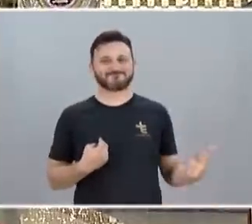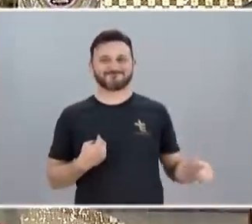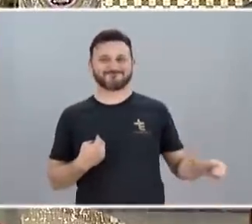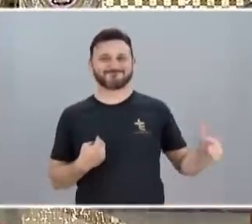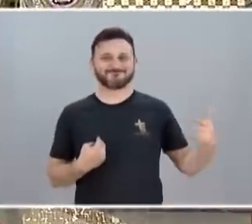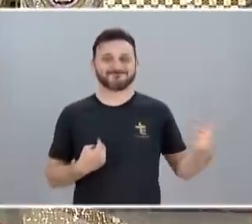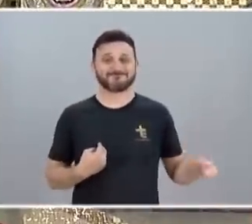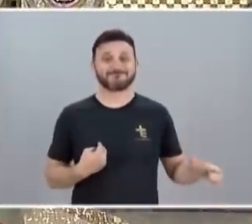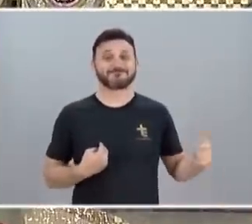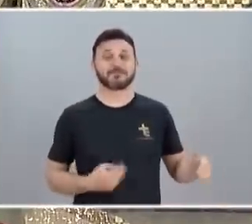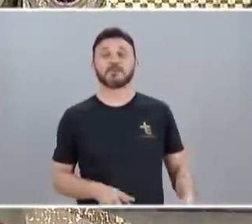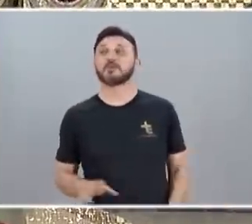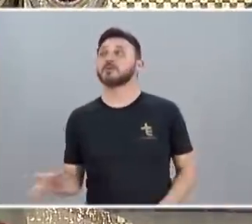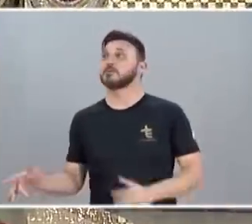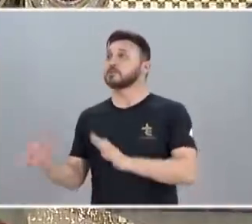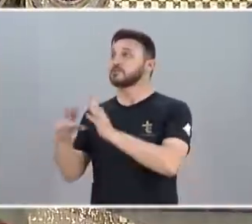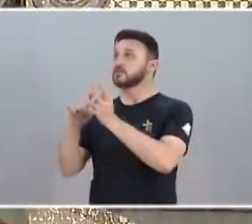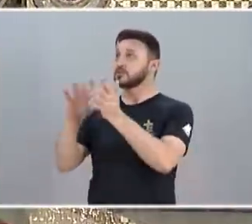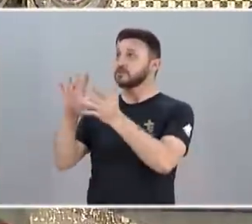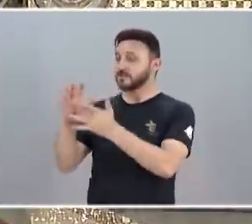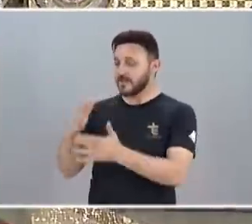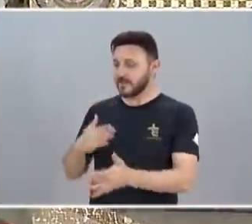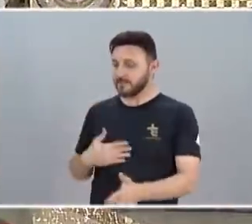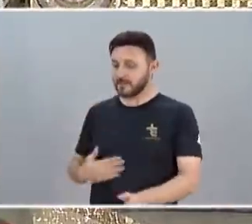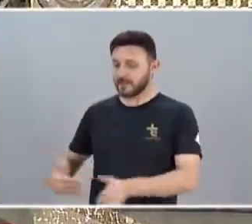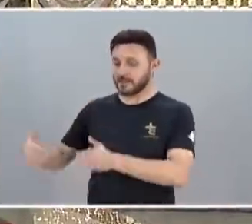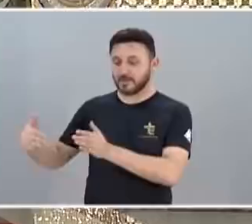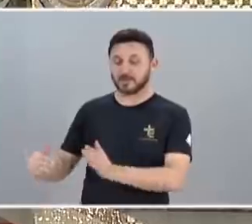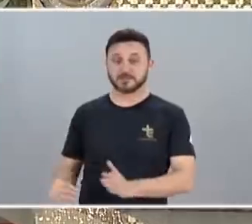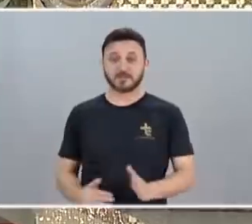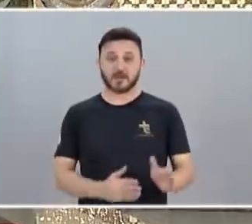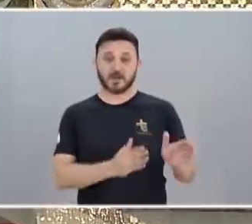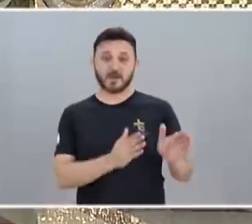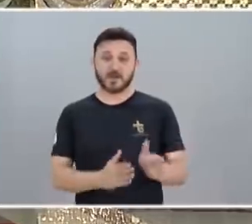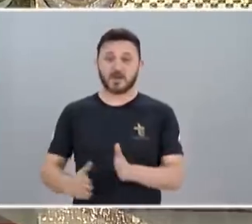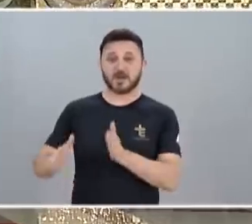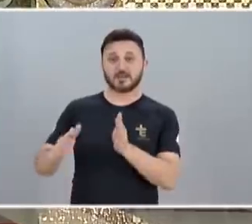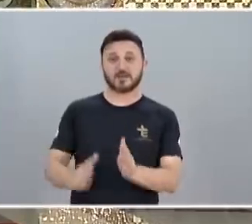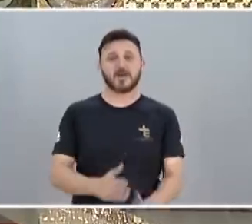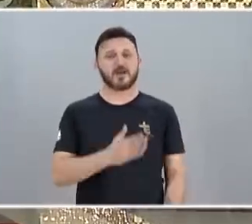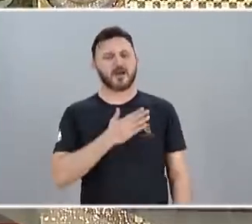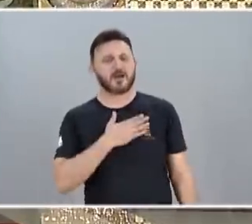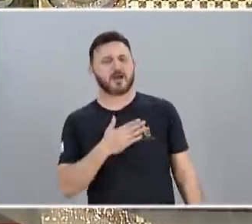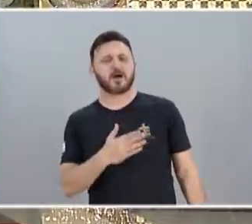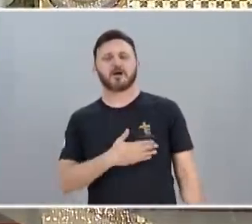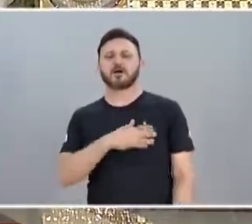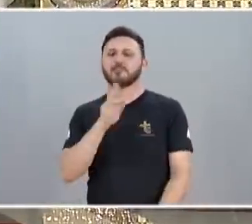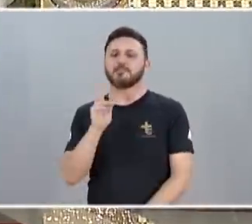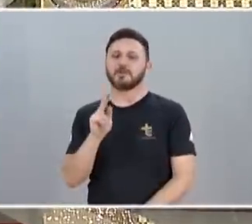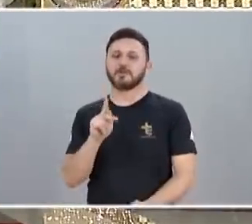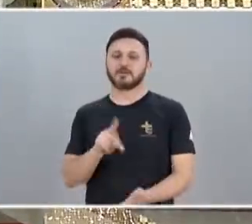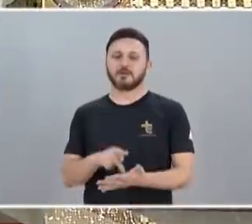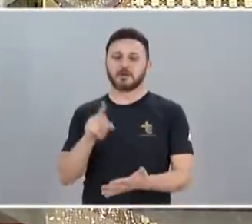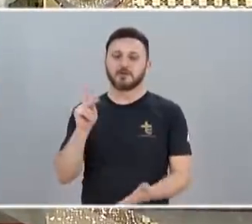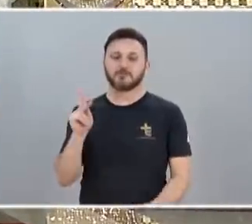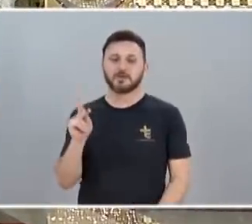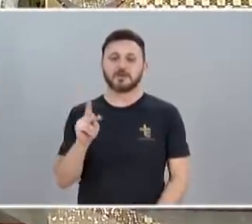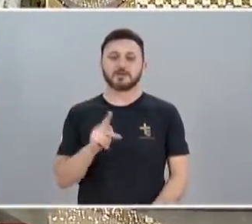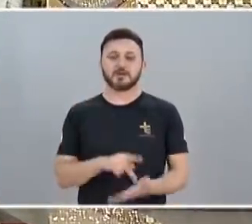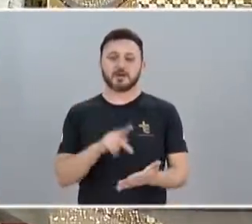Deus não há. Tu és minha estrada, a